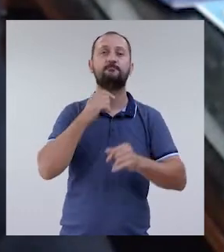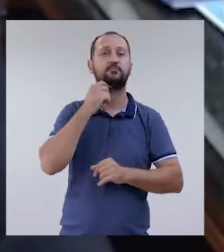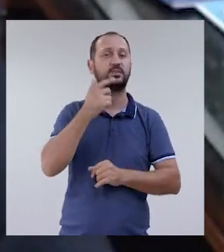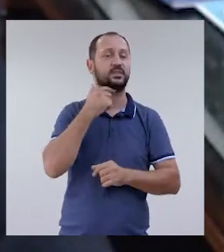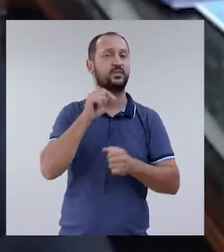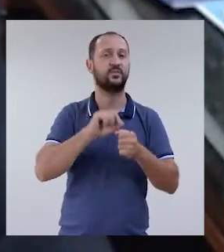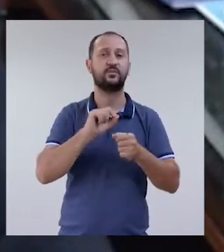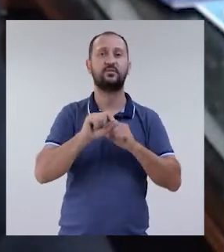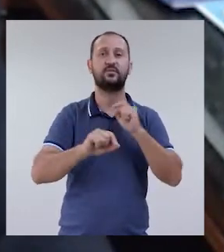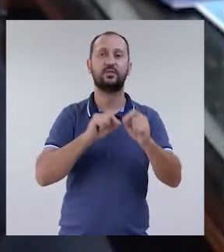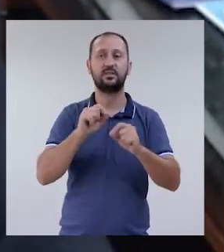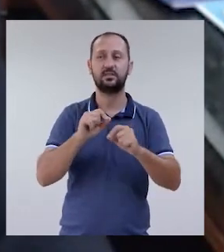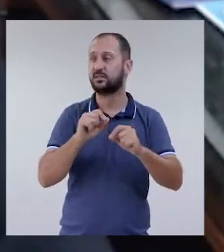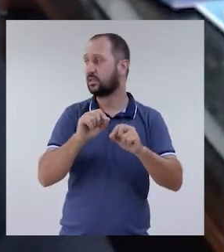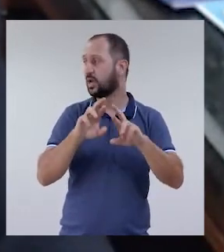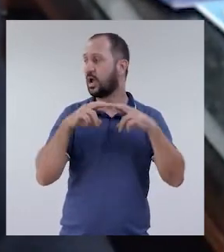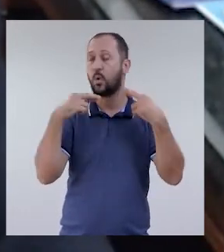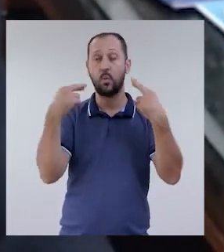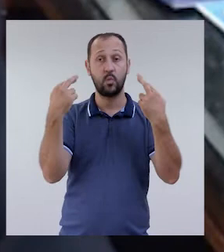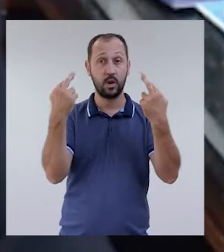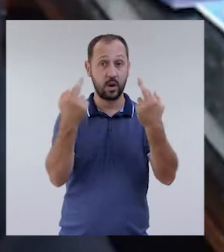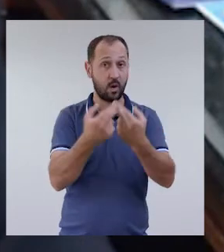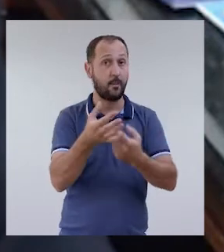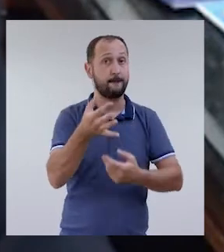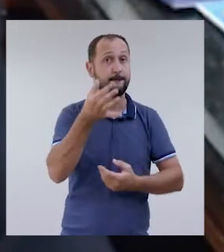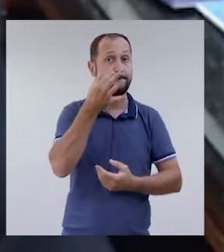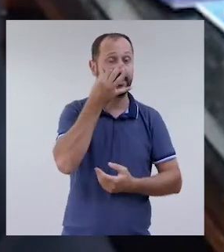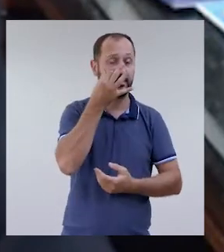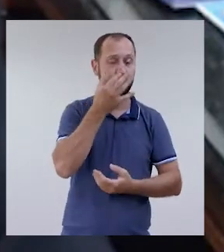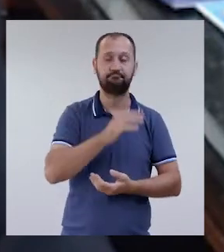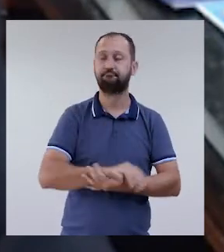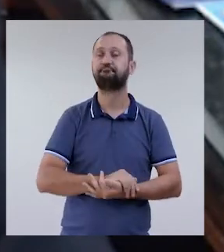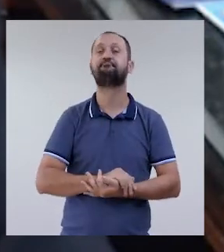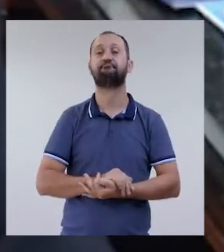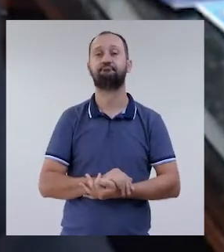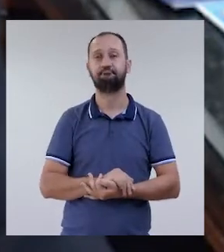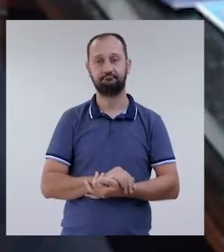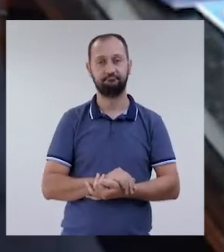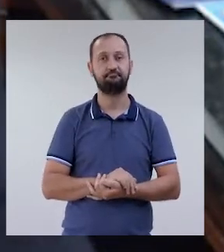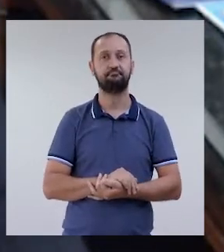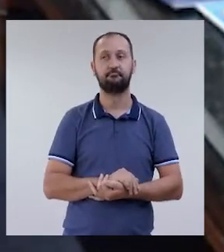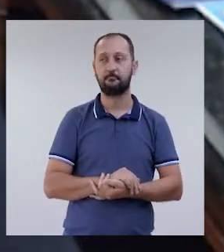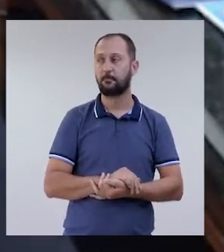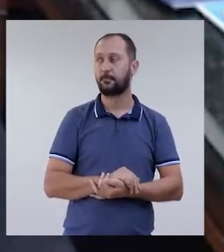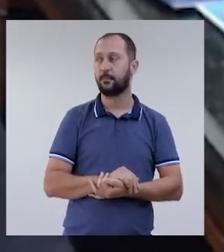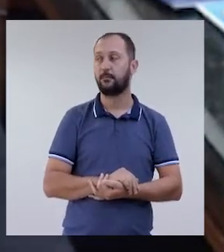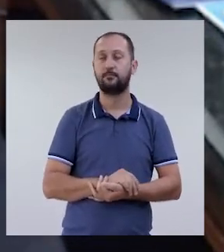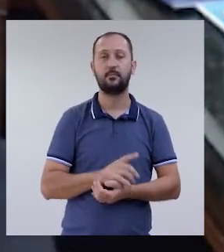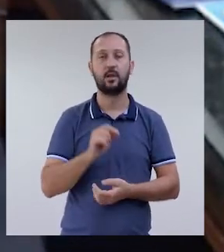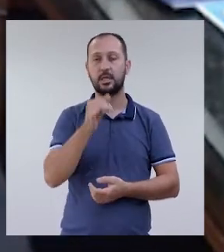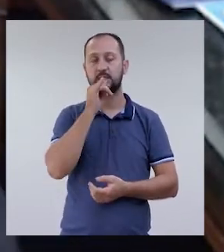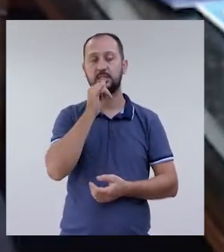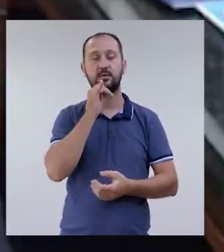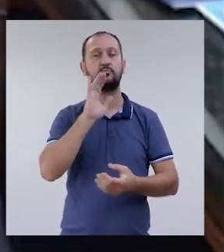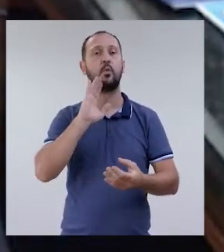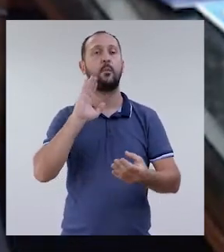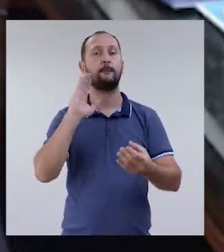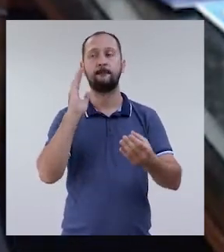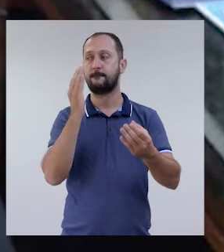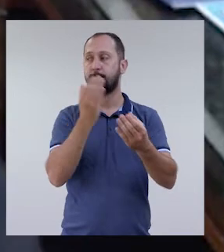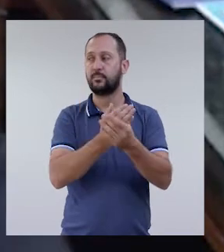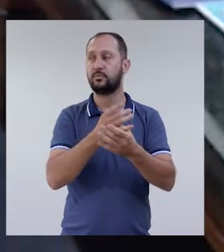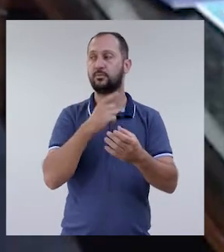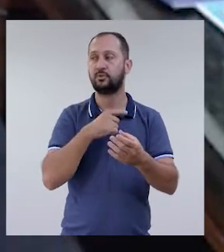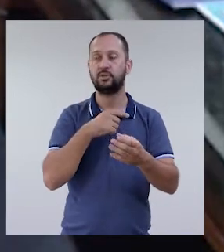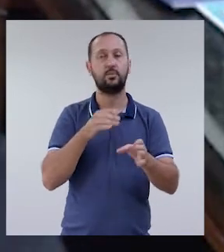não foi possível realizar audiências, né, na maioria, quando o processo tinha